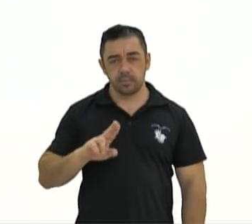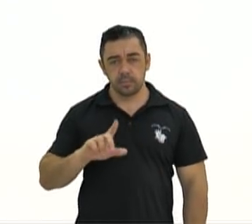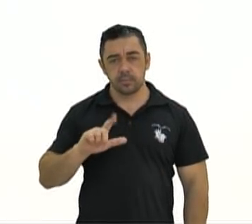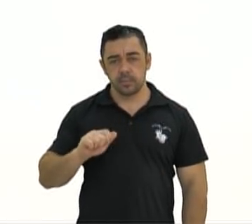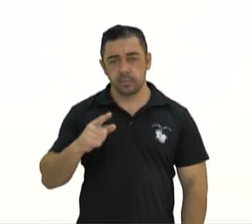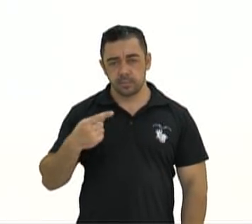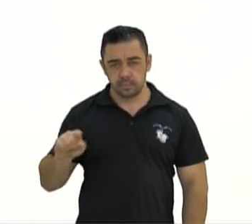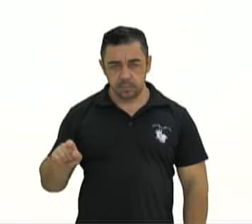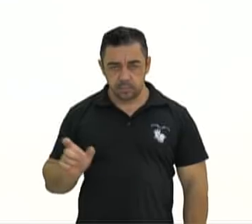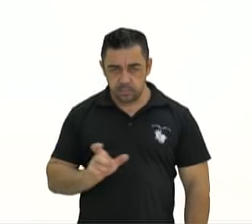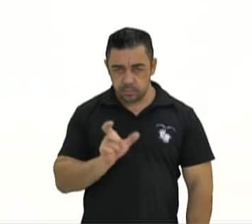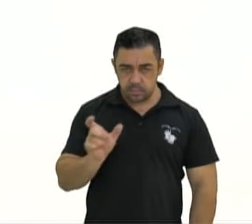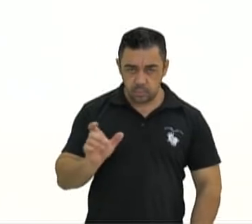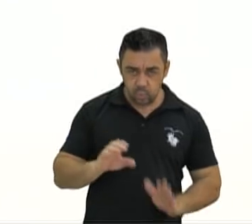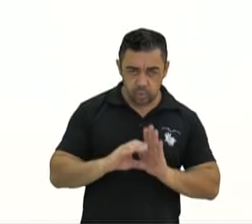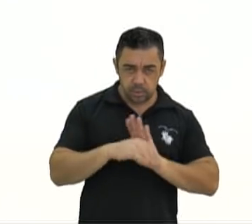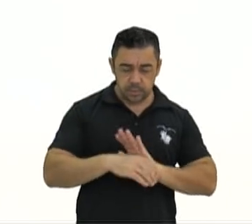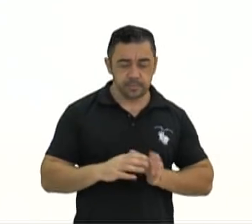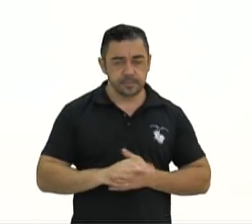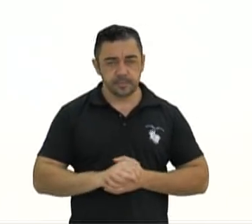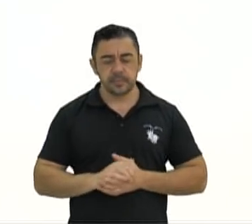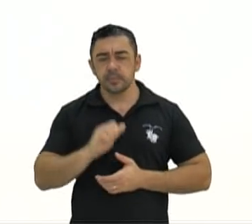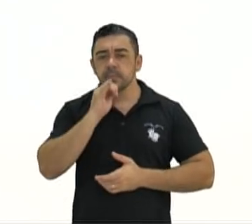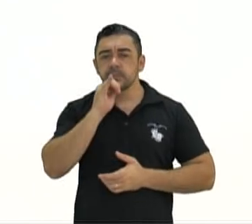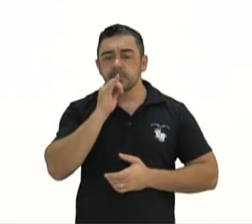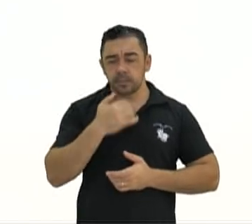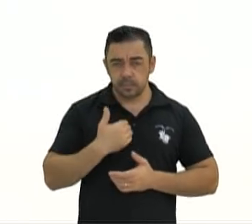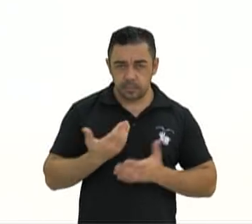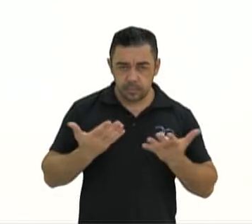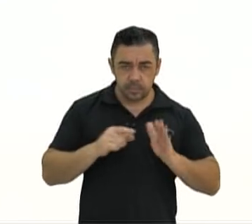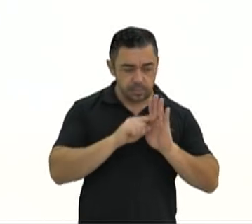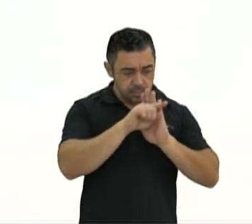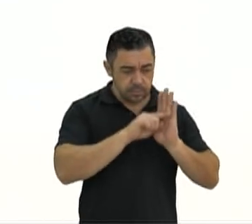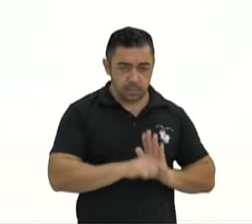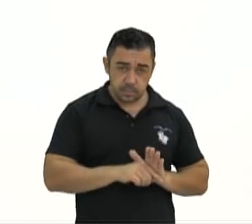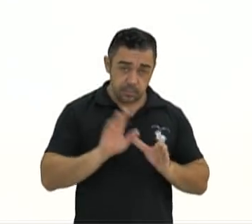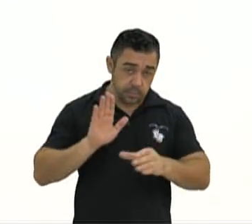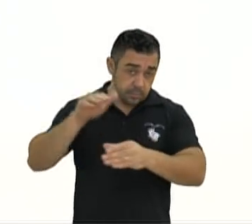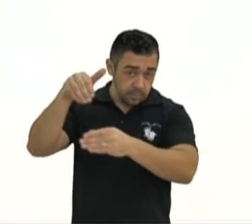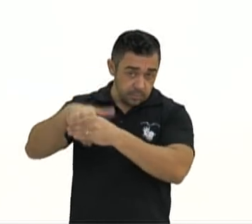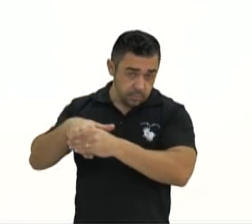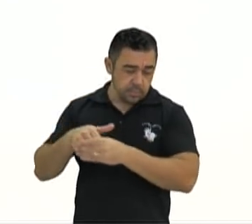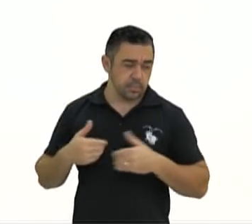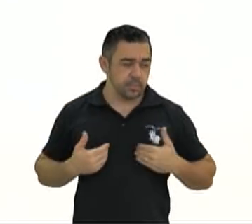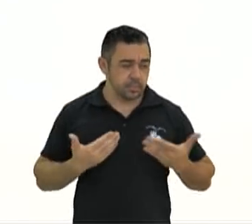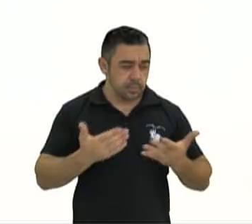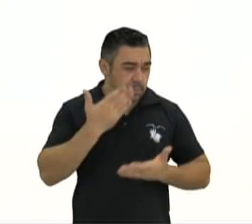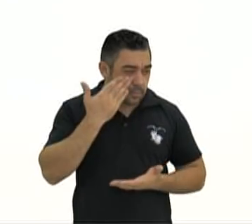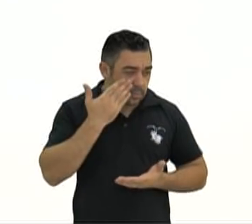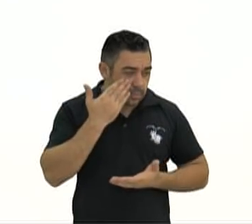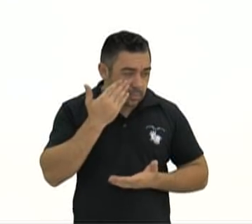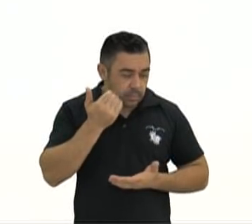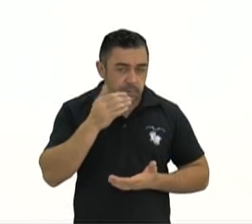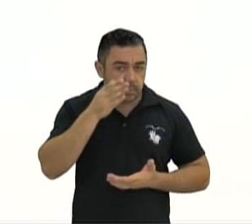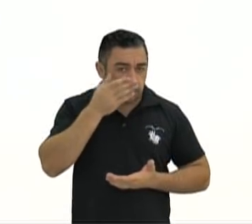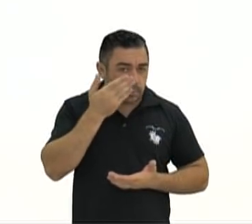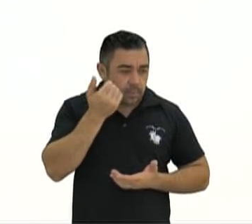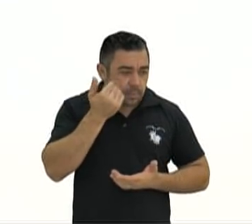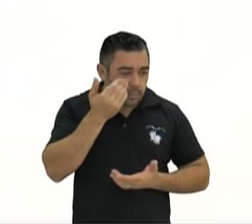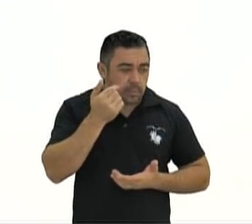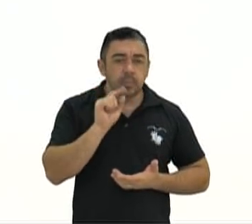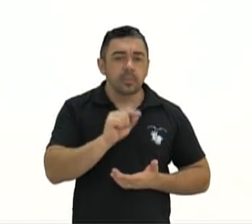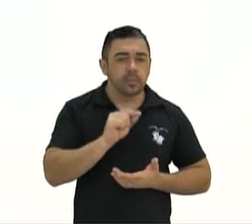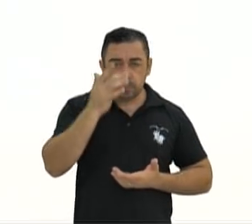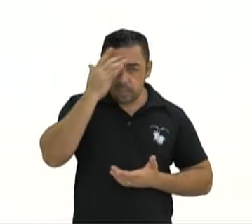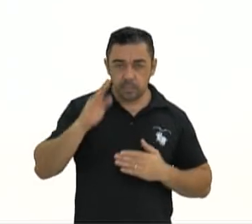tá? Por exemplo, se eu quero fazer uma pesquisa eleitoral, se eu quero investigar, por exemplo, qual é o